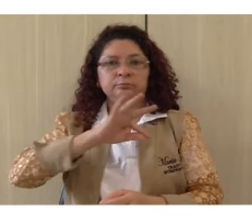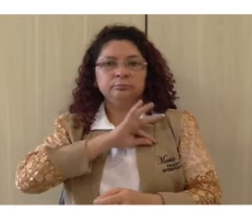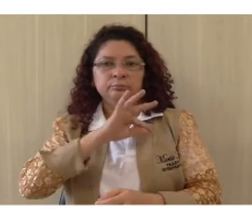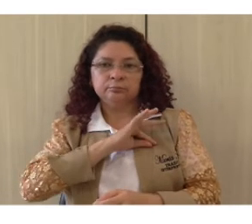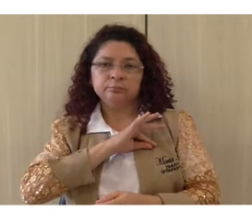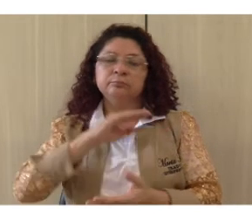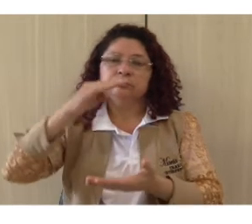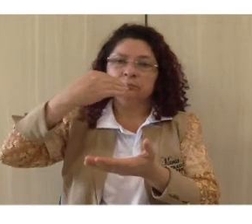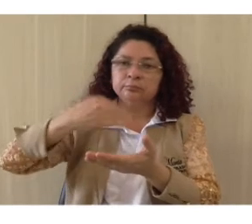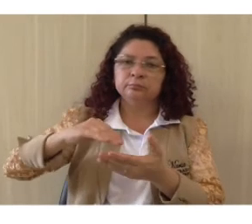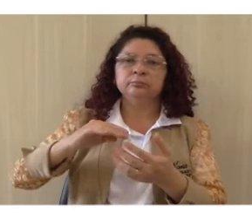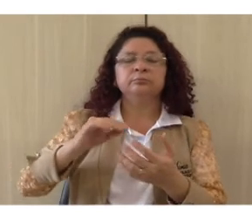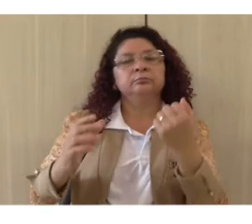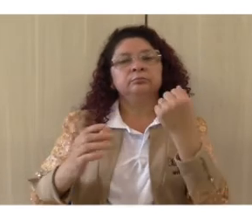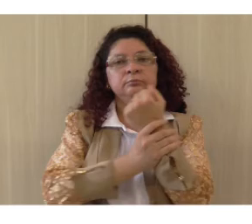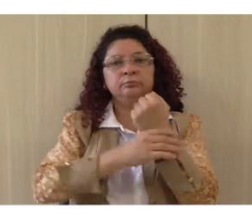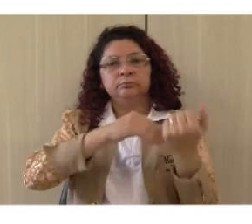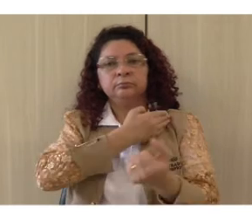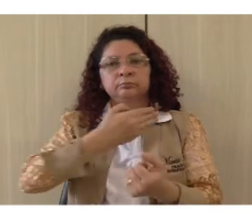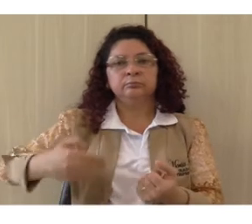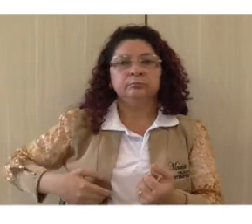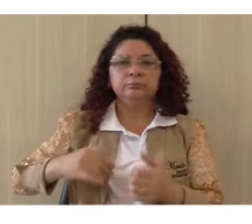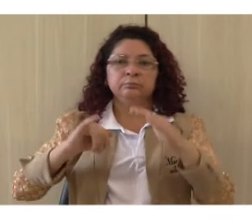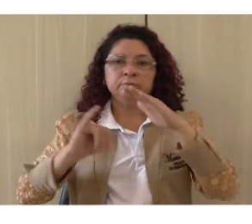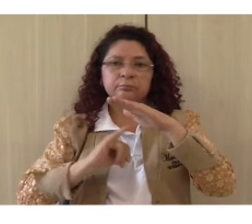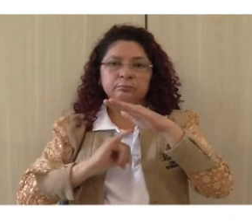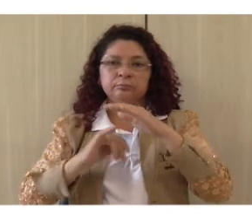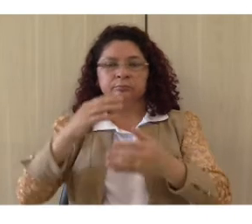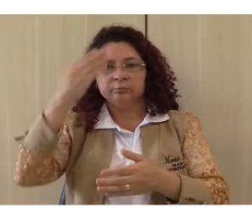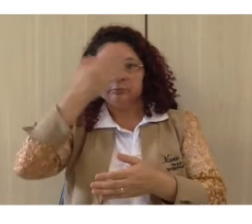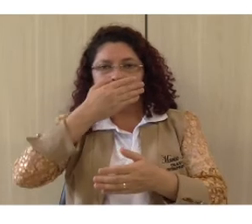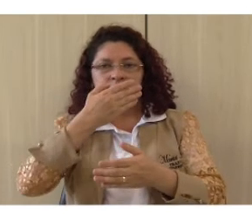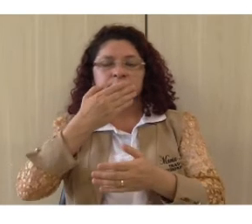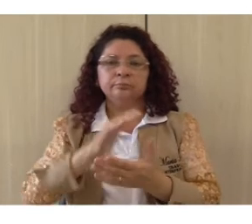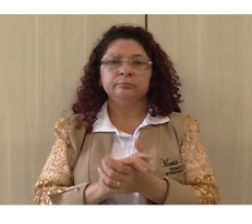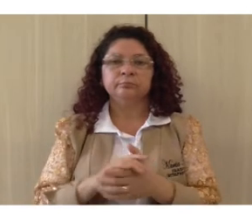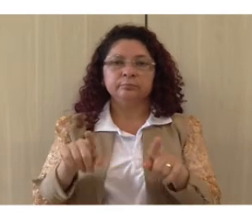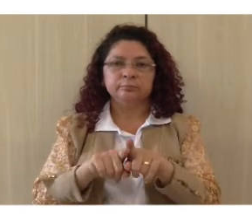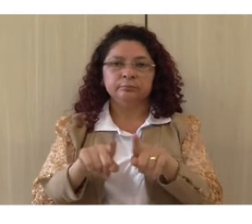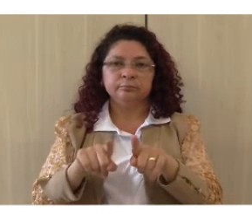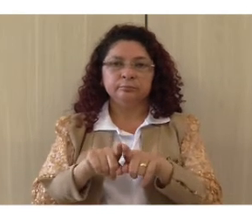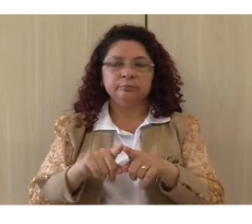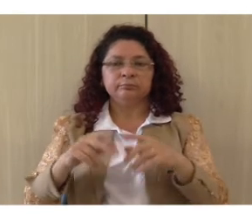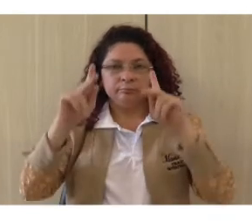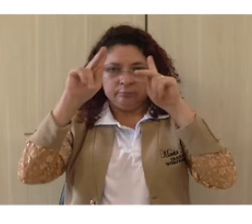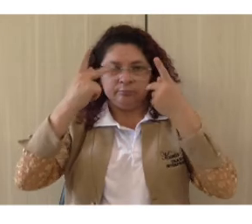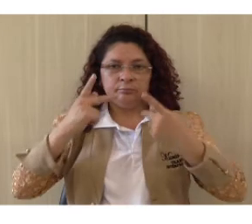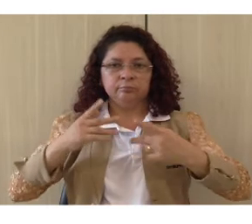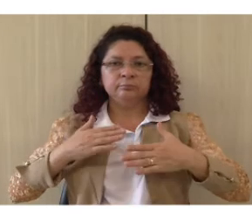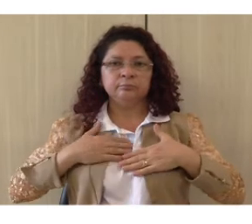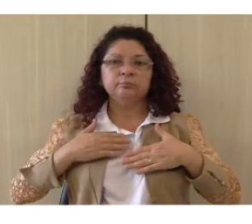pelas secretarias de segurança pública, pelos institutos de identificação e pelos corpos de